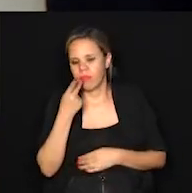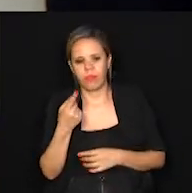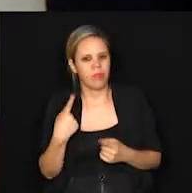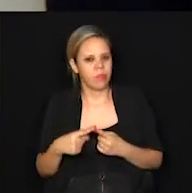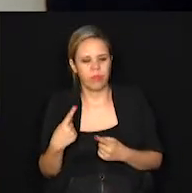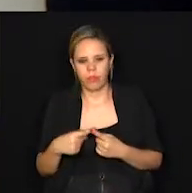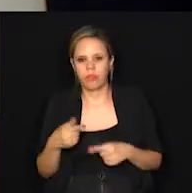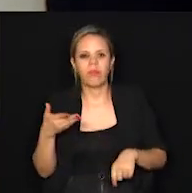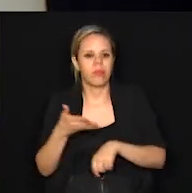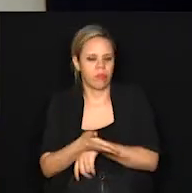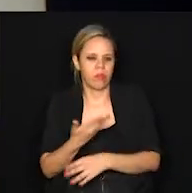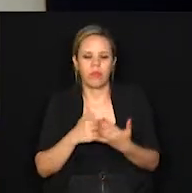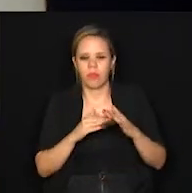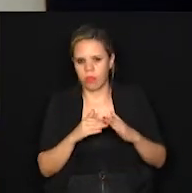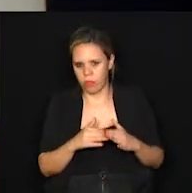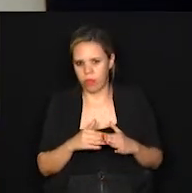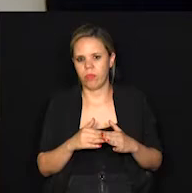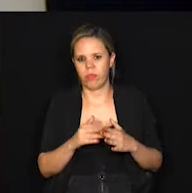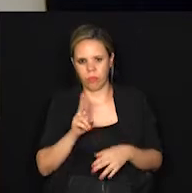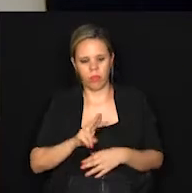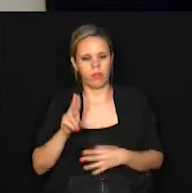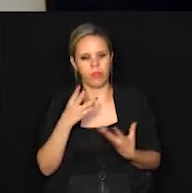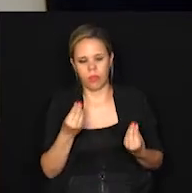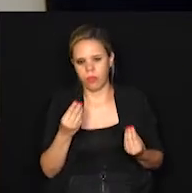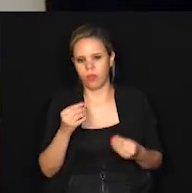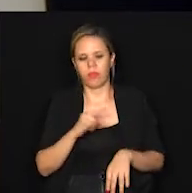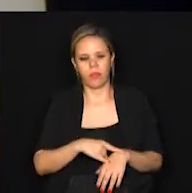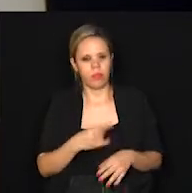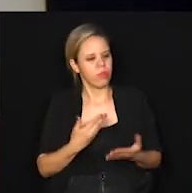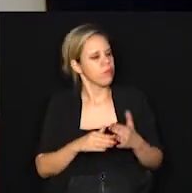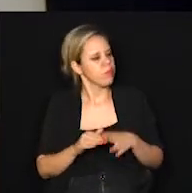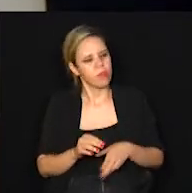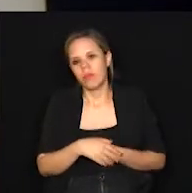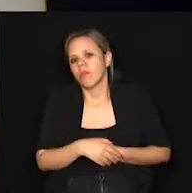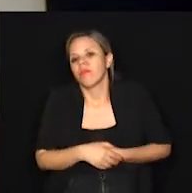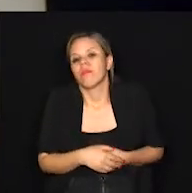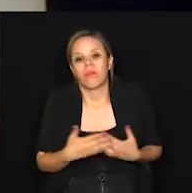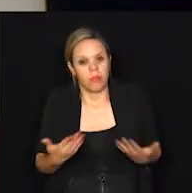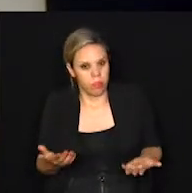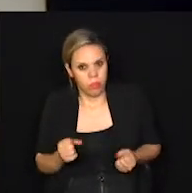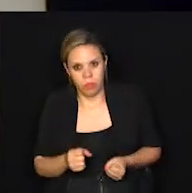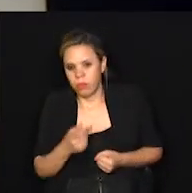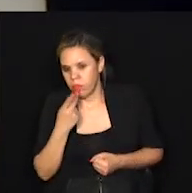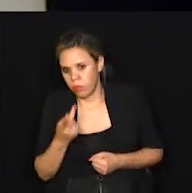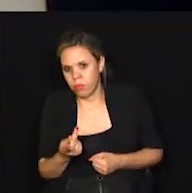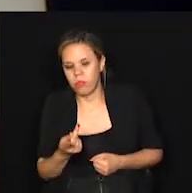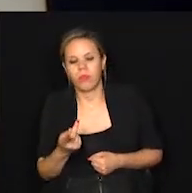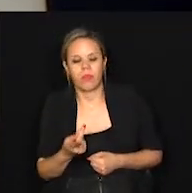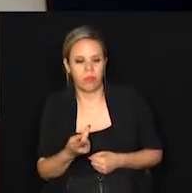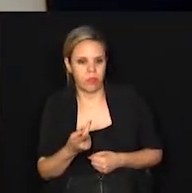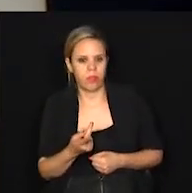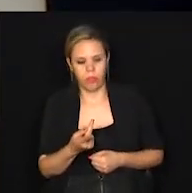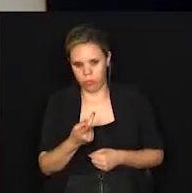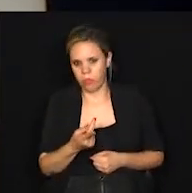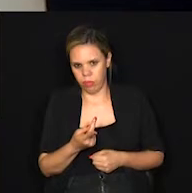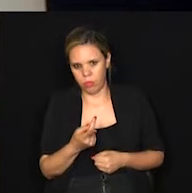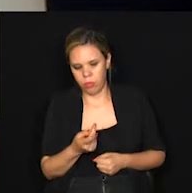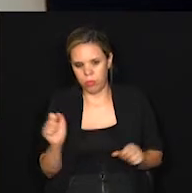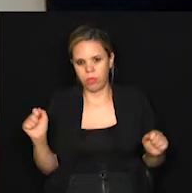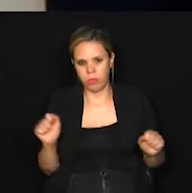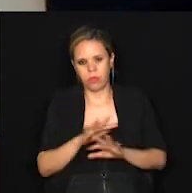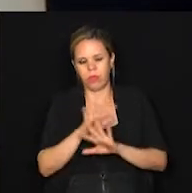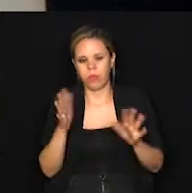também das escolas particulares em relação a isso, porém, as escolas públicas têm uma outra realidade, e